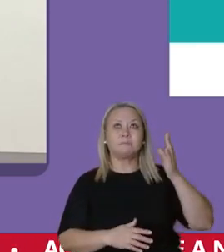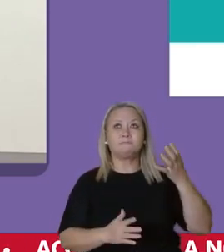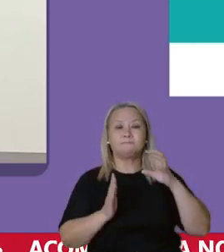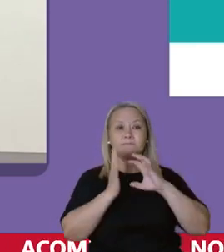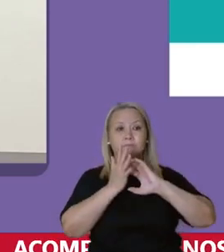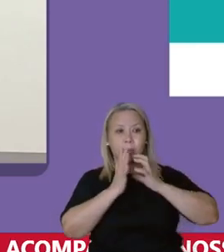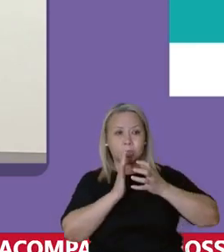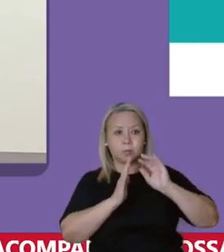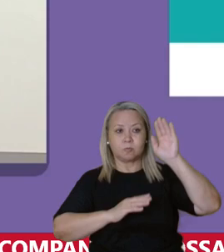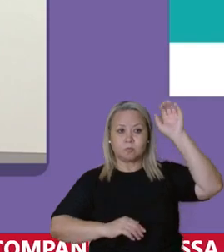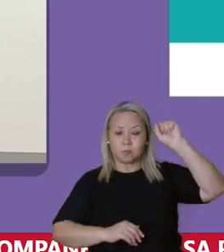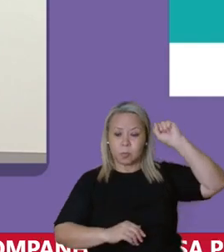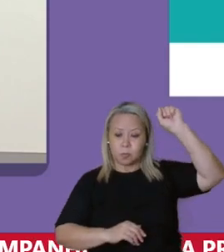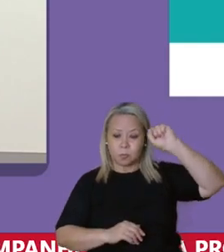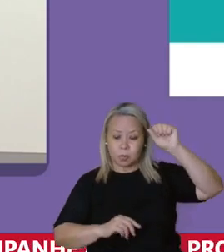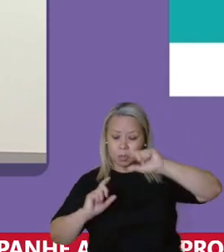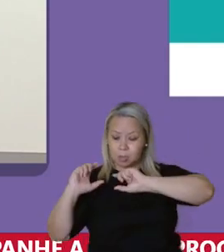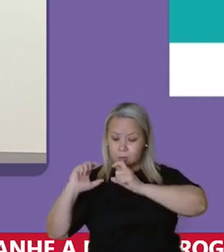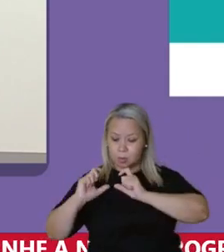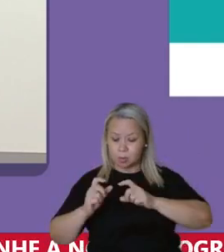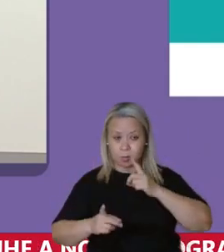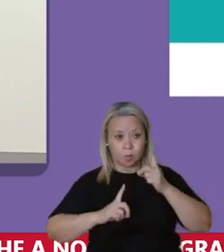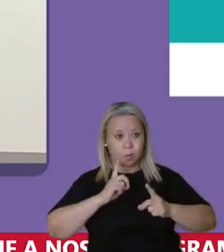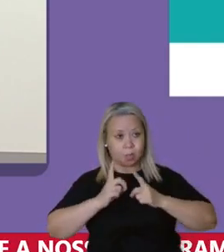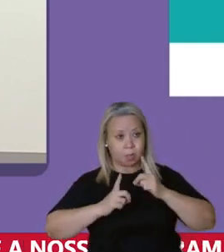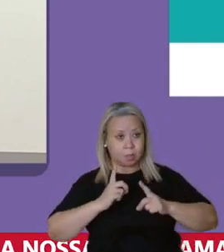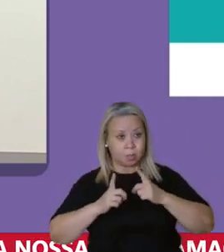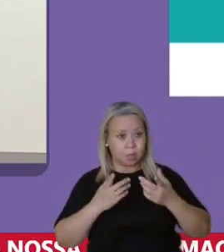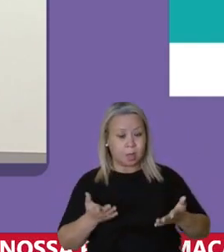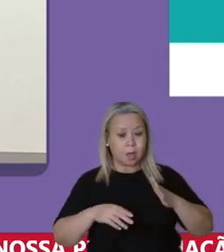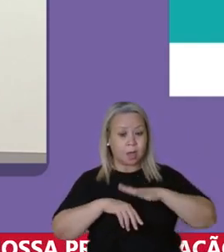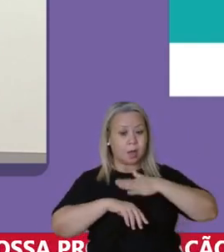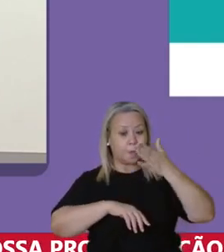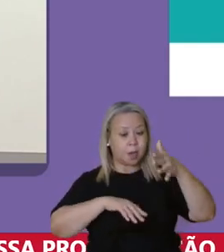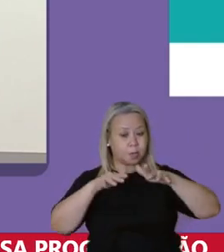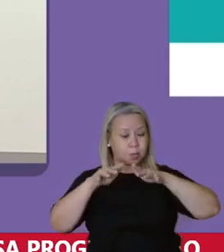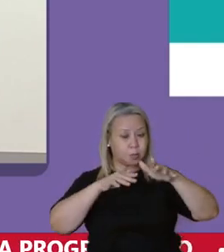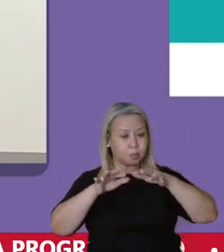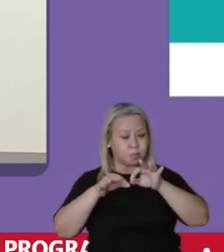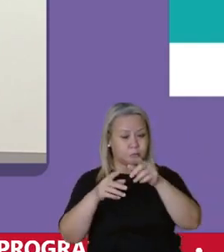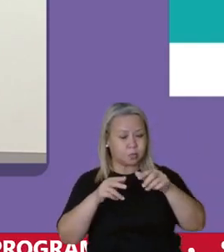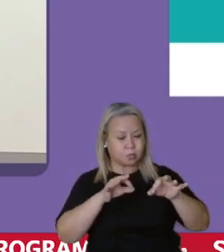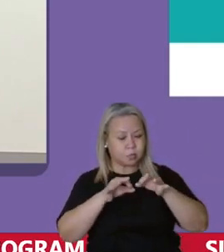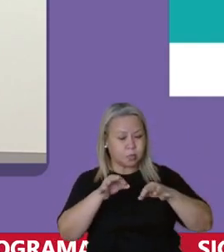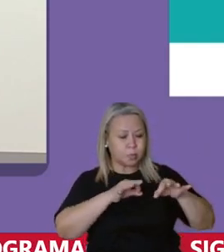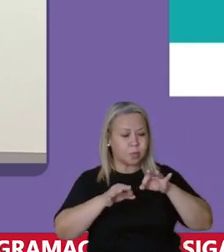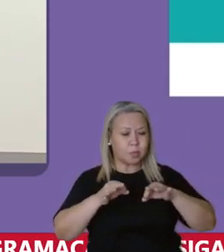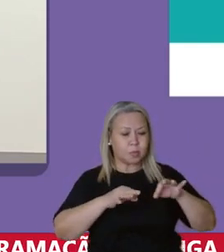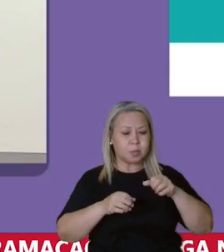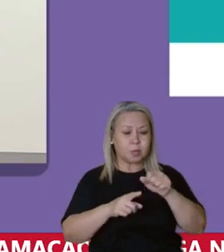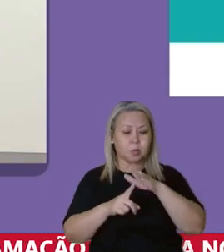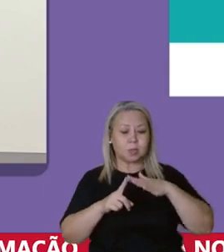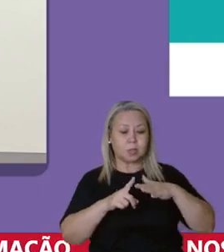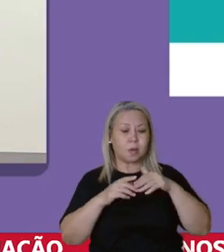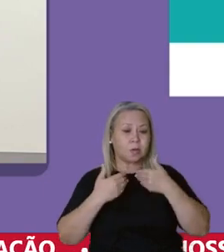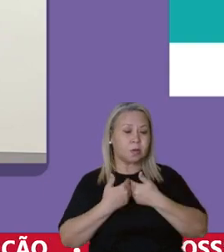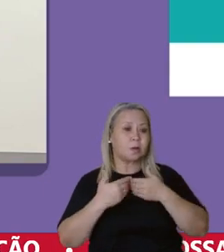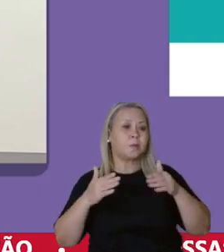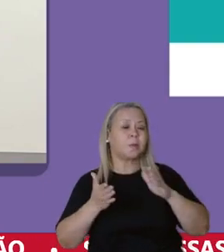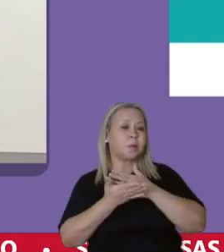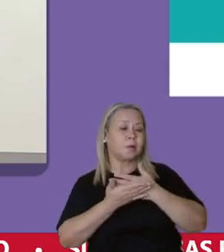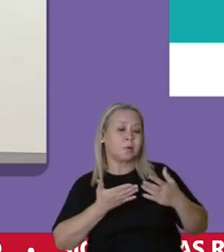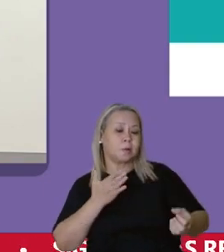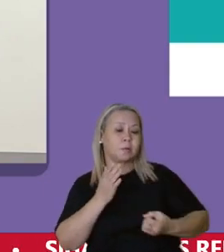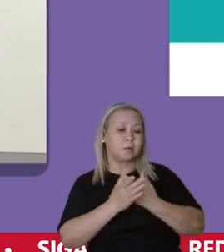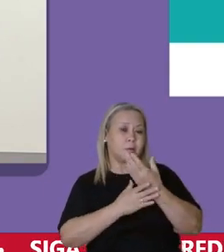com uma dinâmica muito mais de mobilização social e de abertura para a entrada de